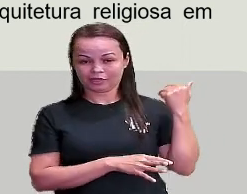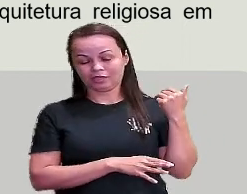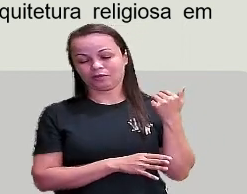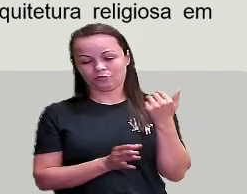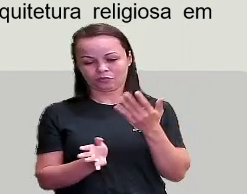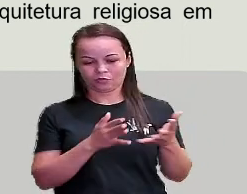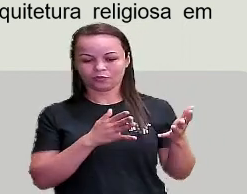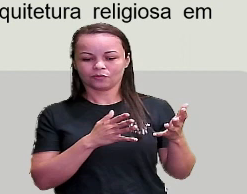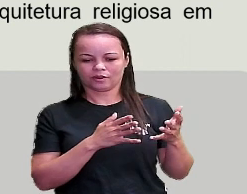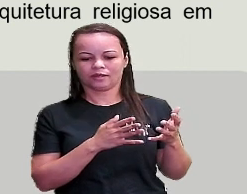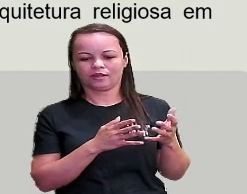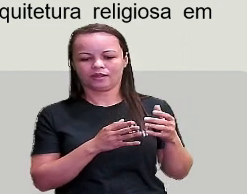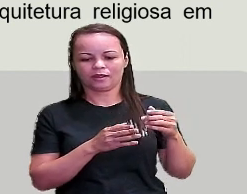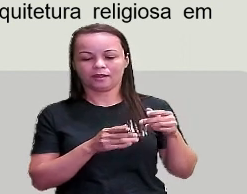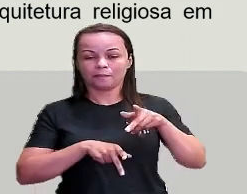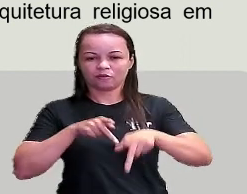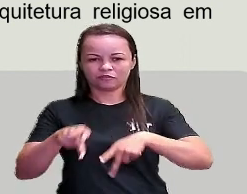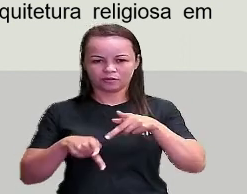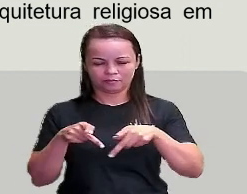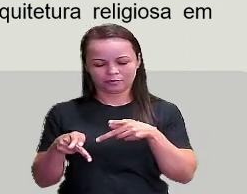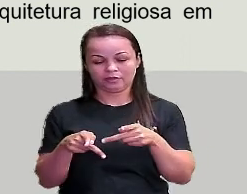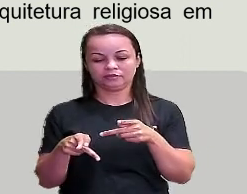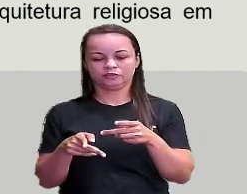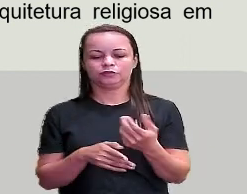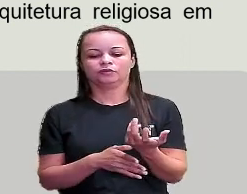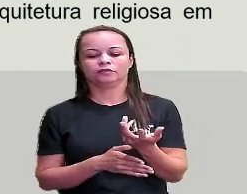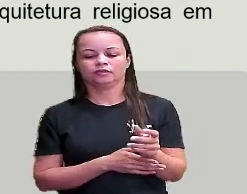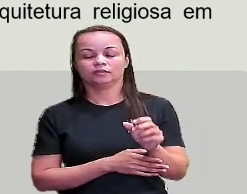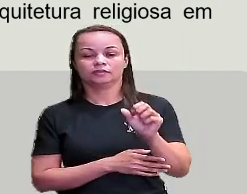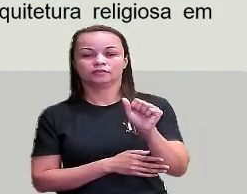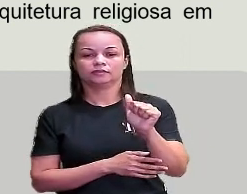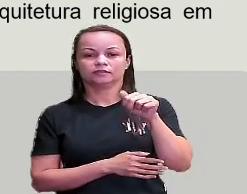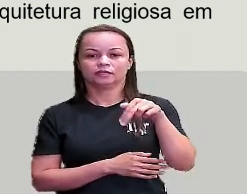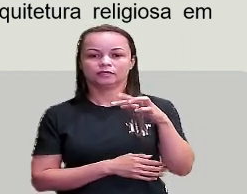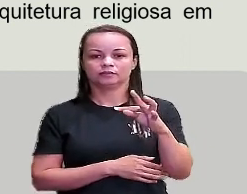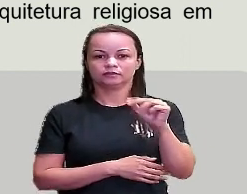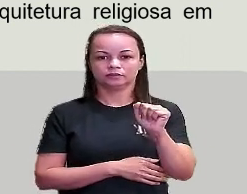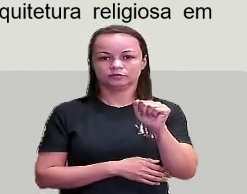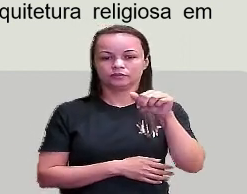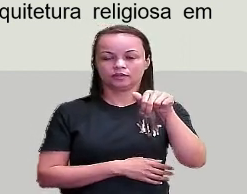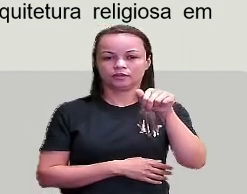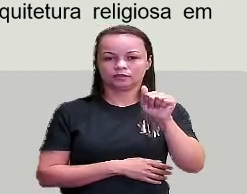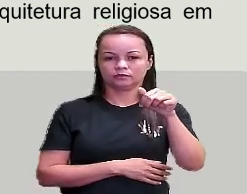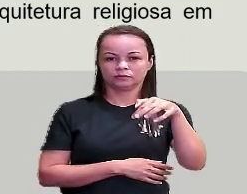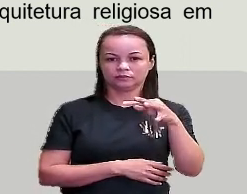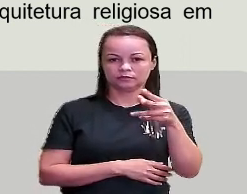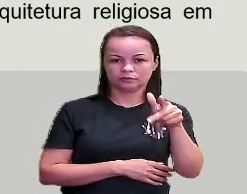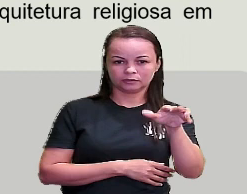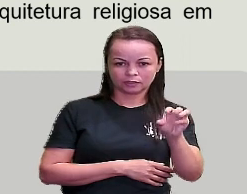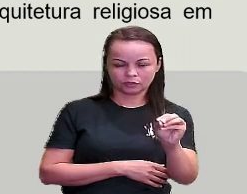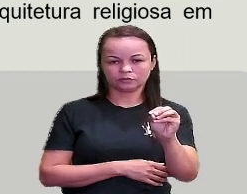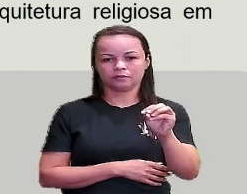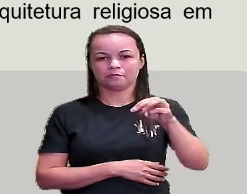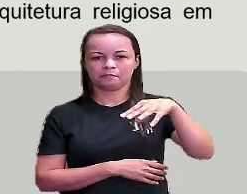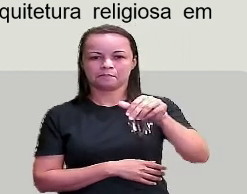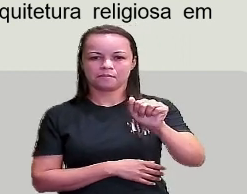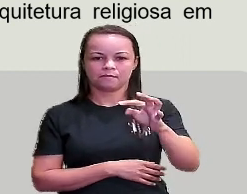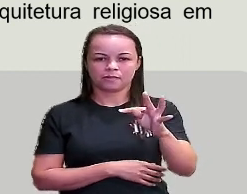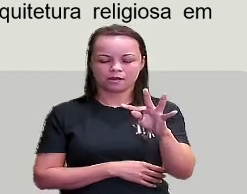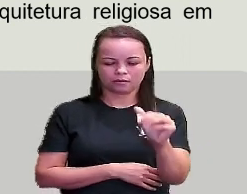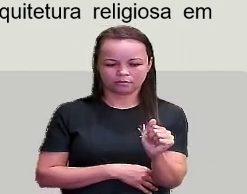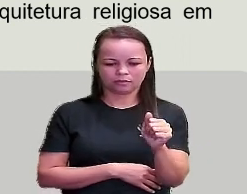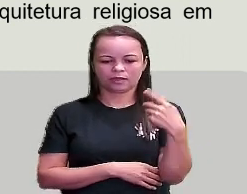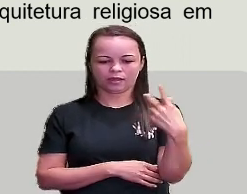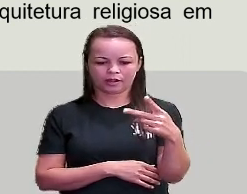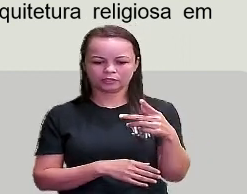parte da evolução de Santo Antão da Mata para a Vitória de Santo Antão. Prédio de taipa datado do início do